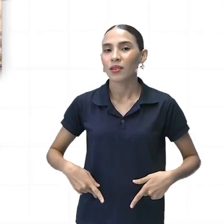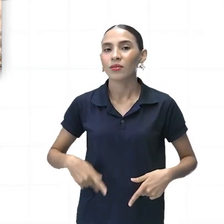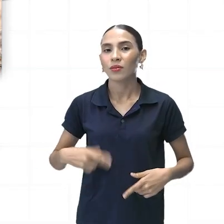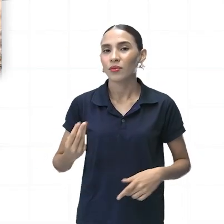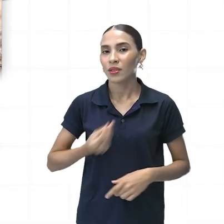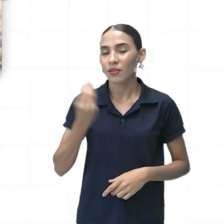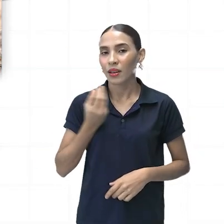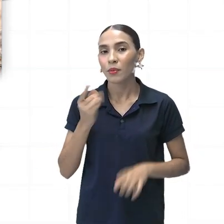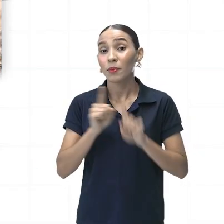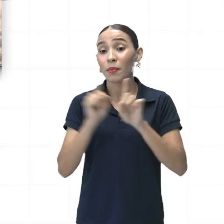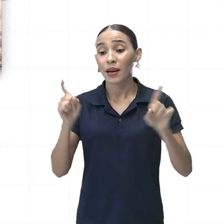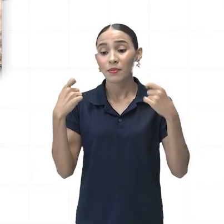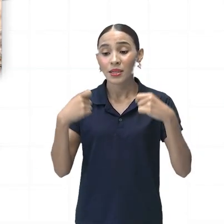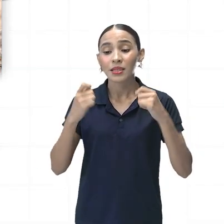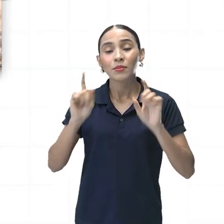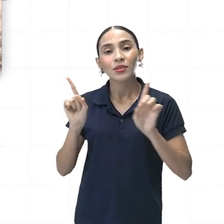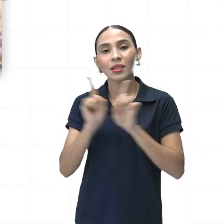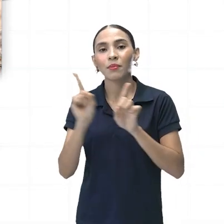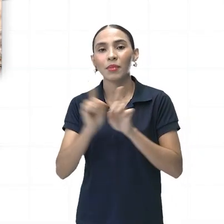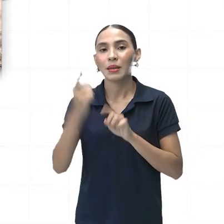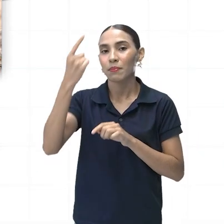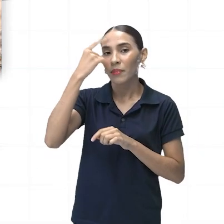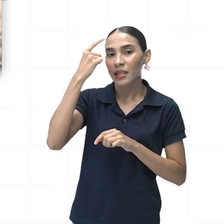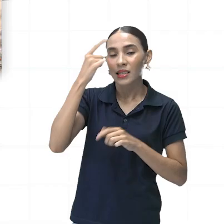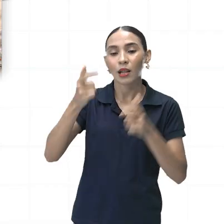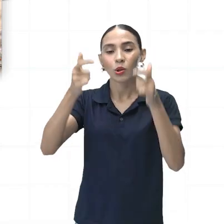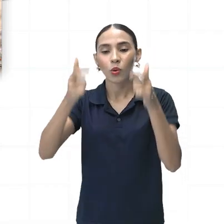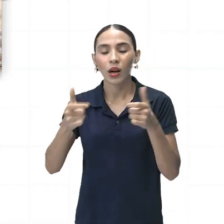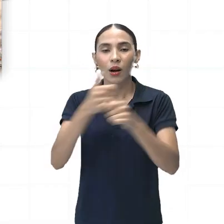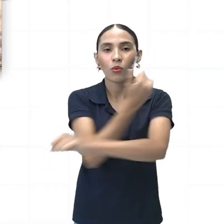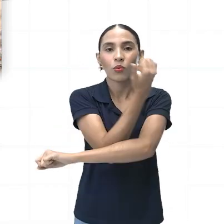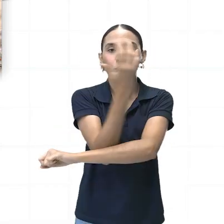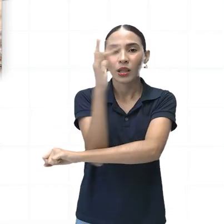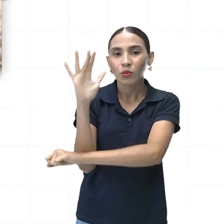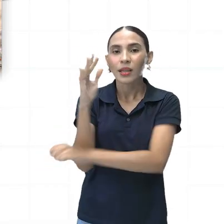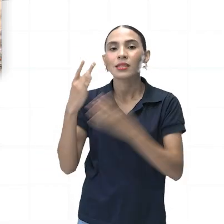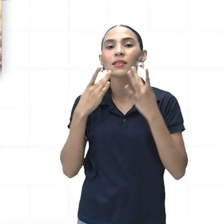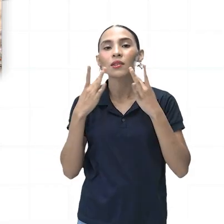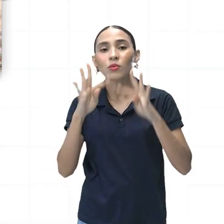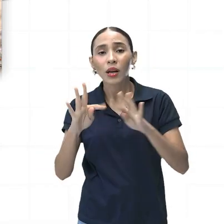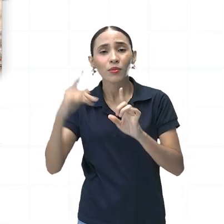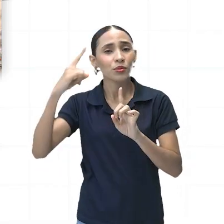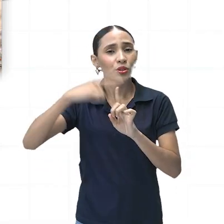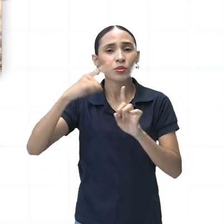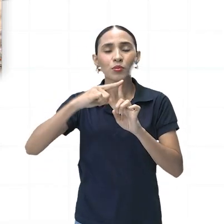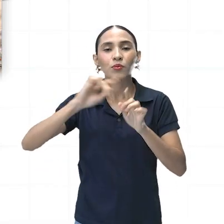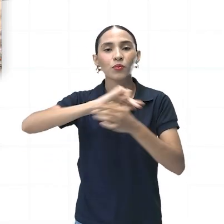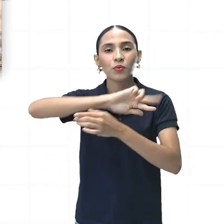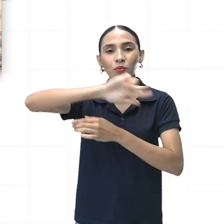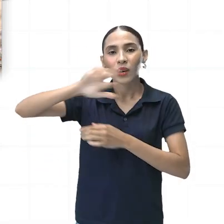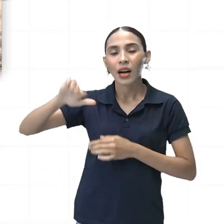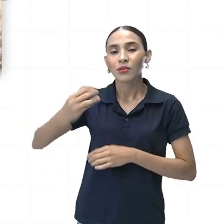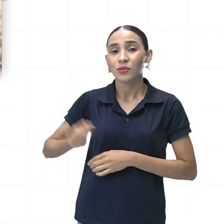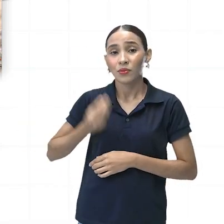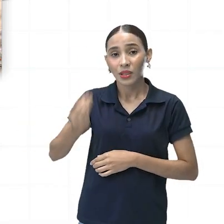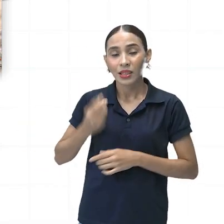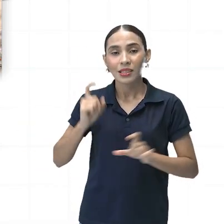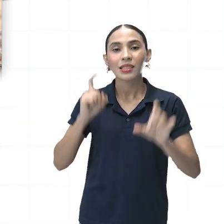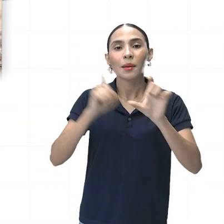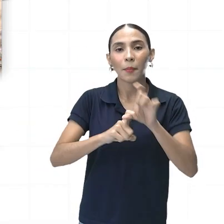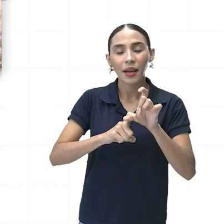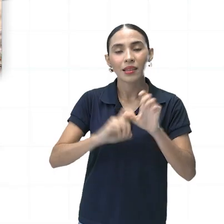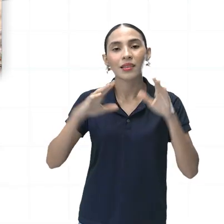mas devemos pensar no meio natural e de todas as formas de vida que dependem dela. Então,